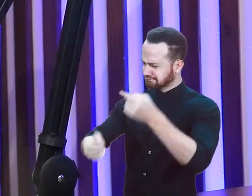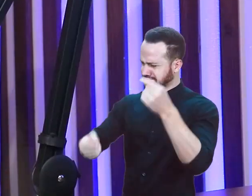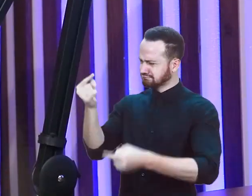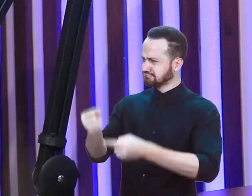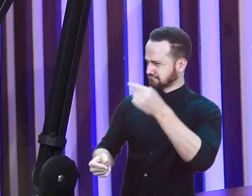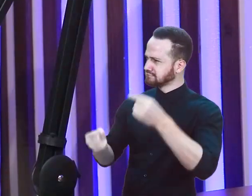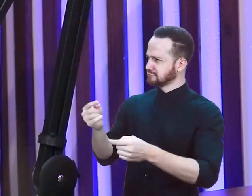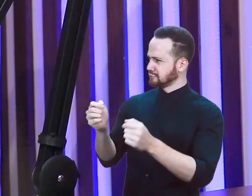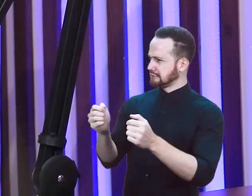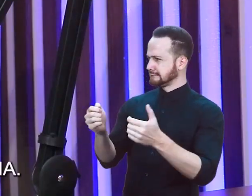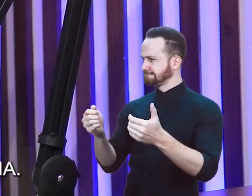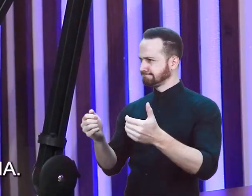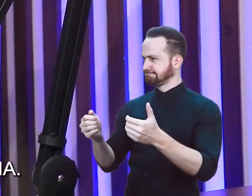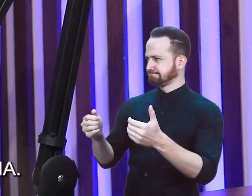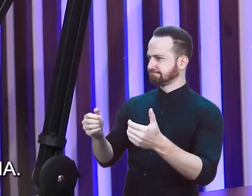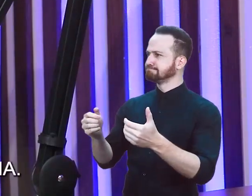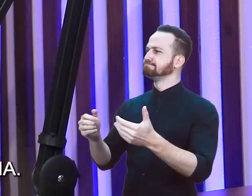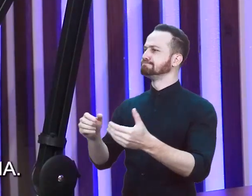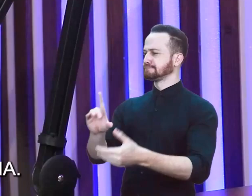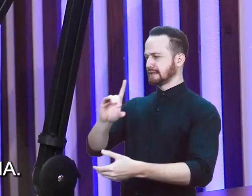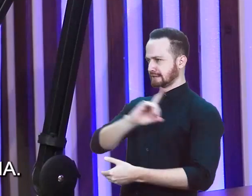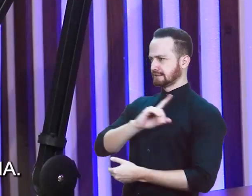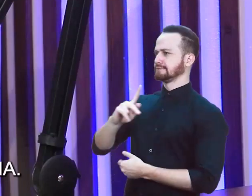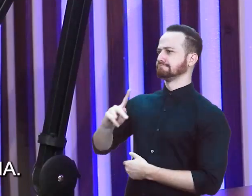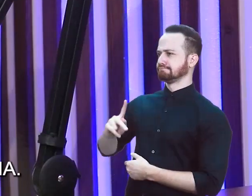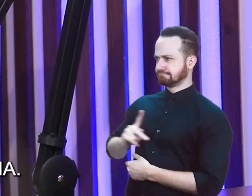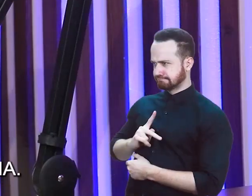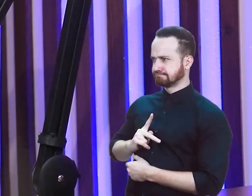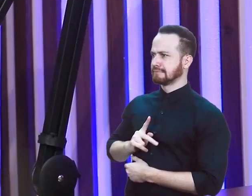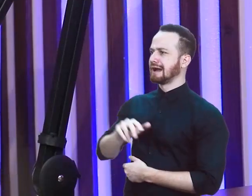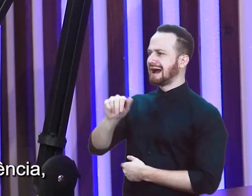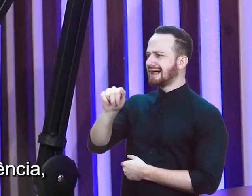discutimos com a Defensoria Pública,